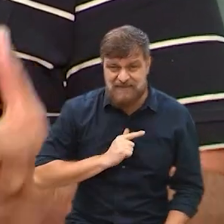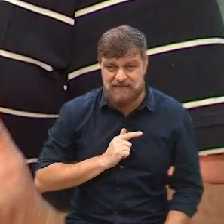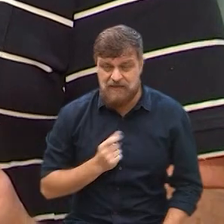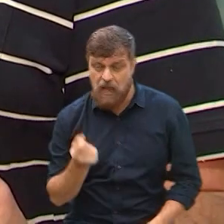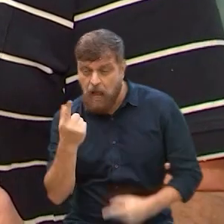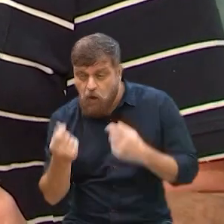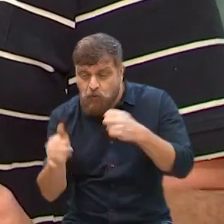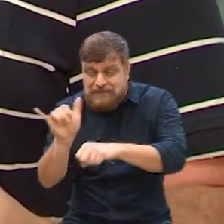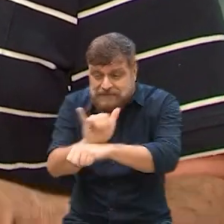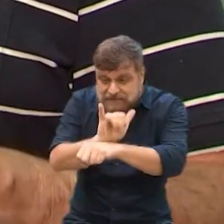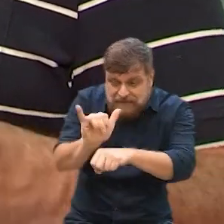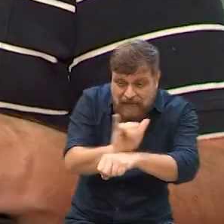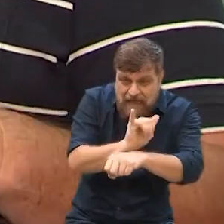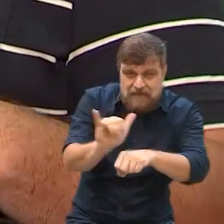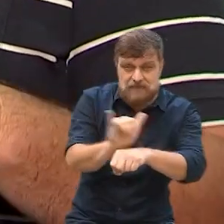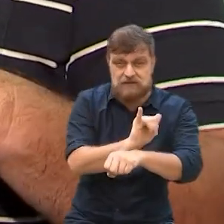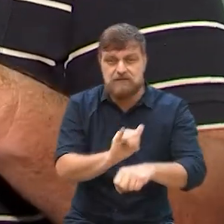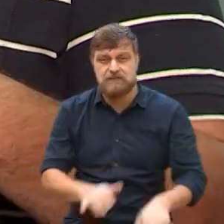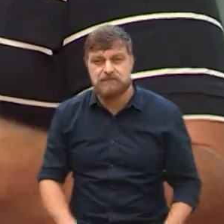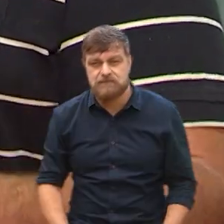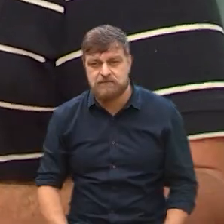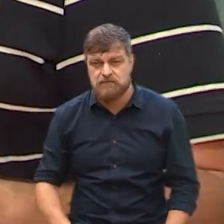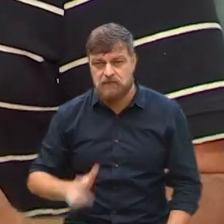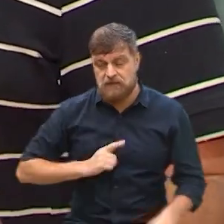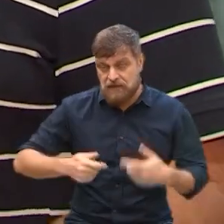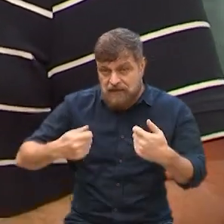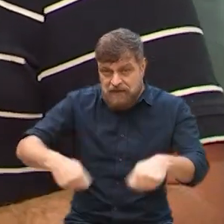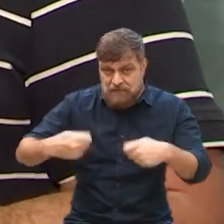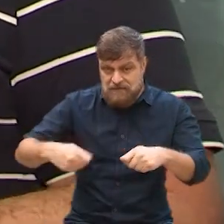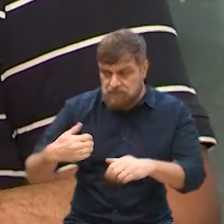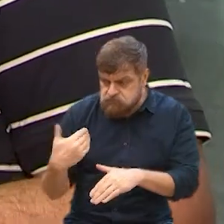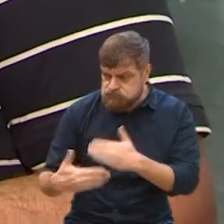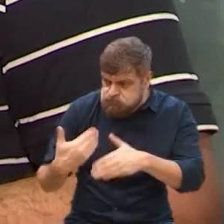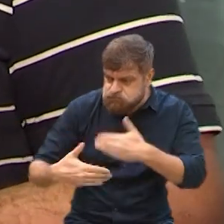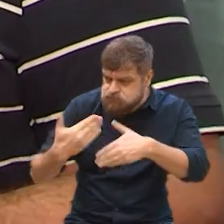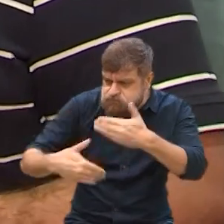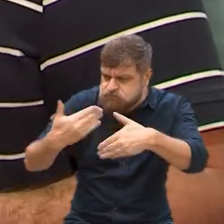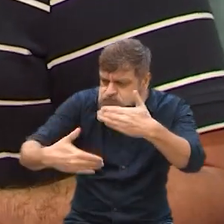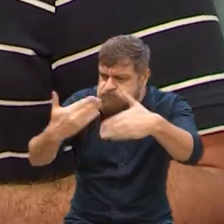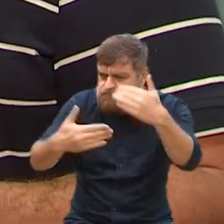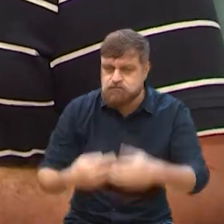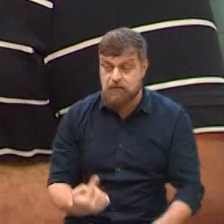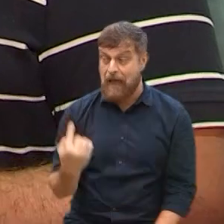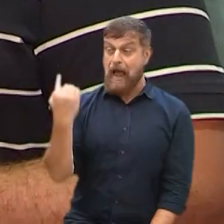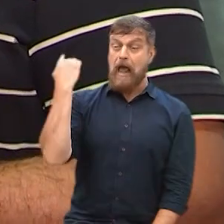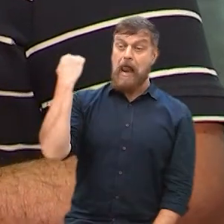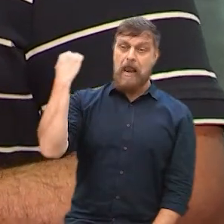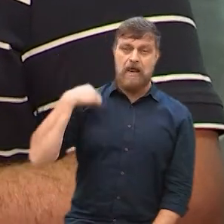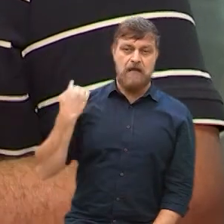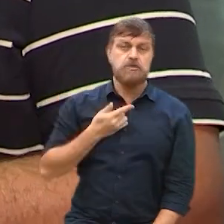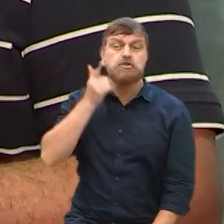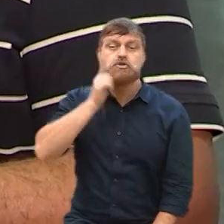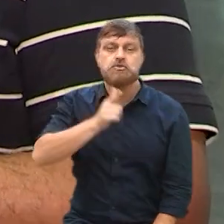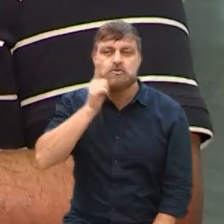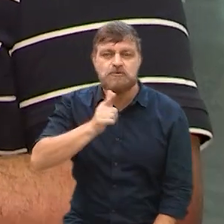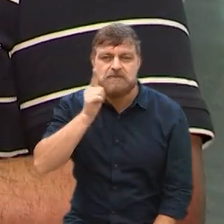algumas técnicas que precisavam ser desenvolvidas na época para a gente